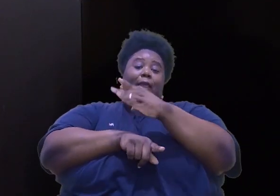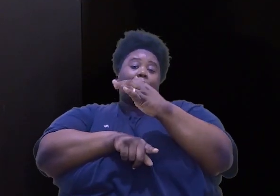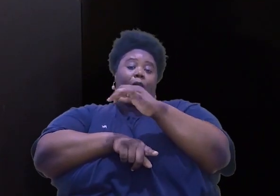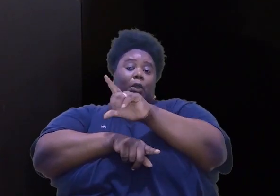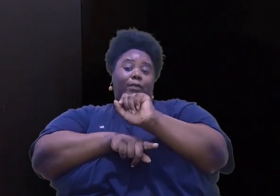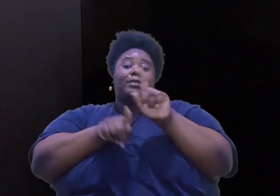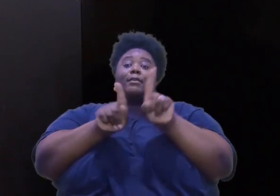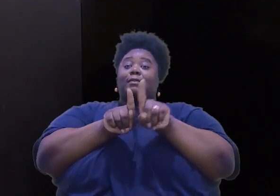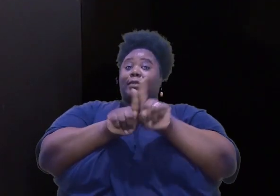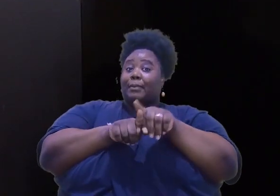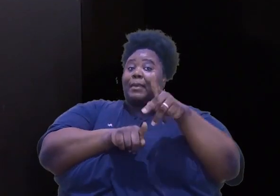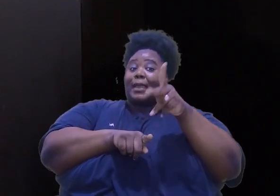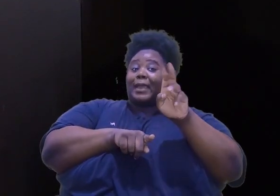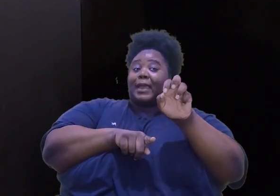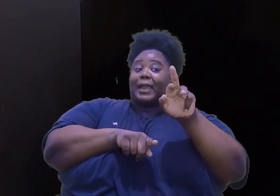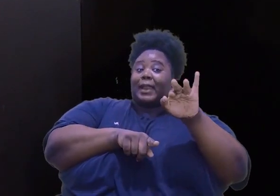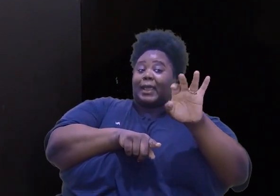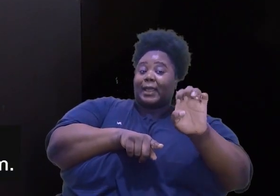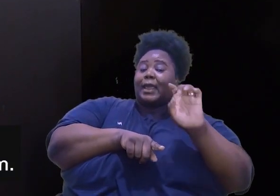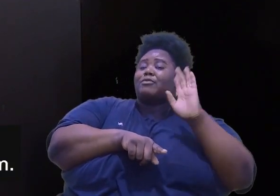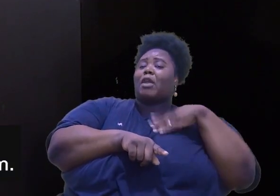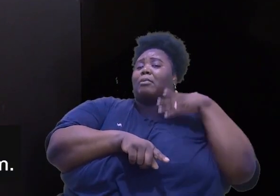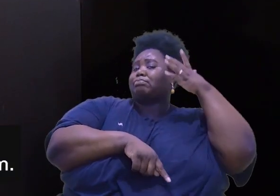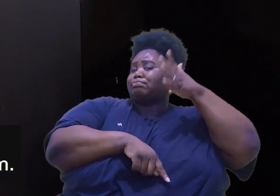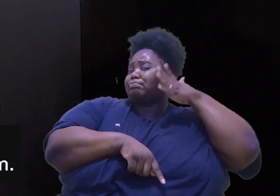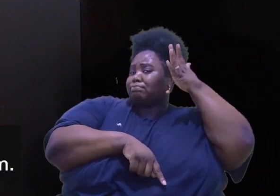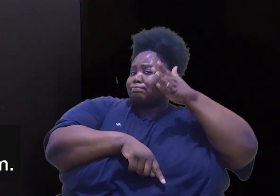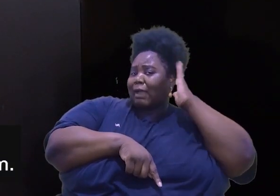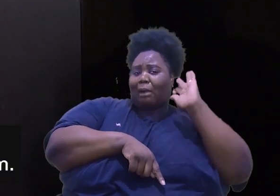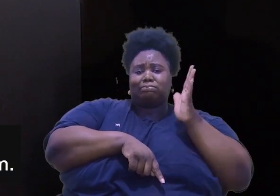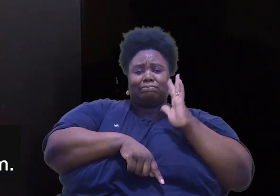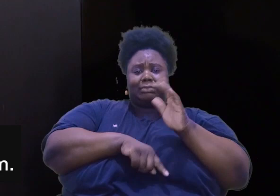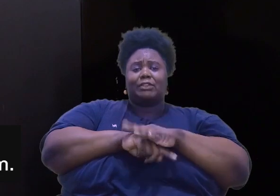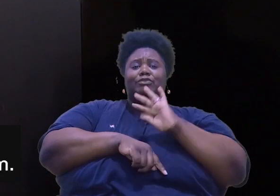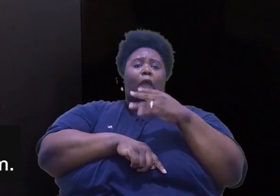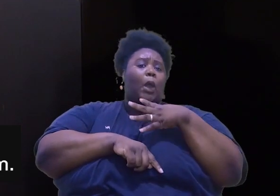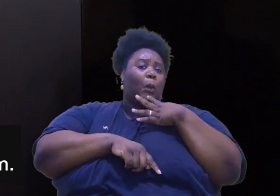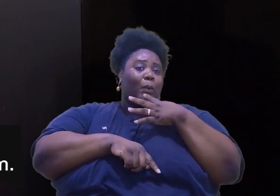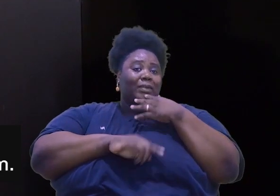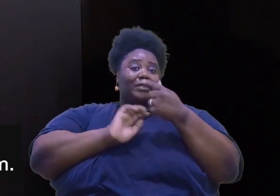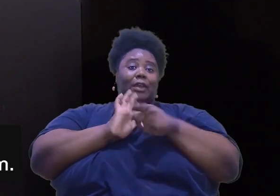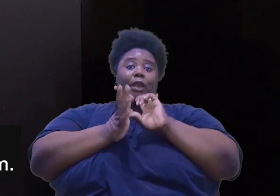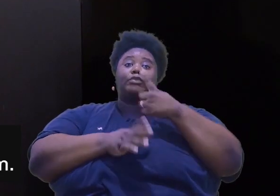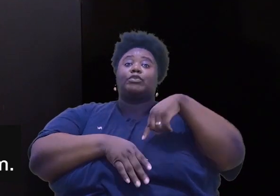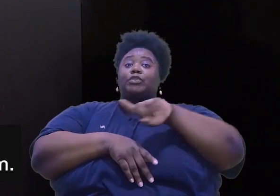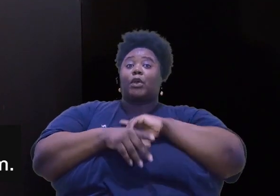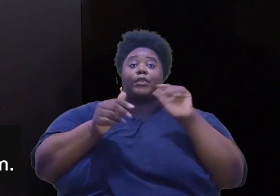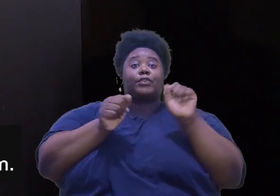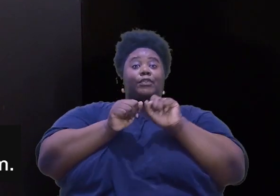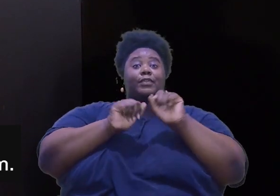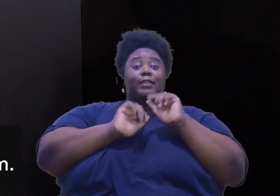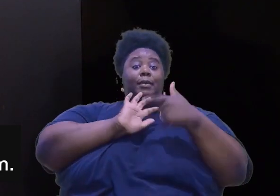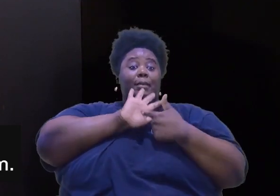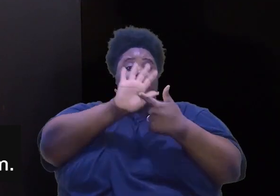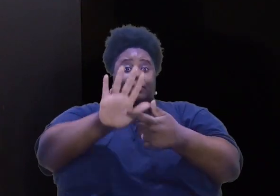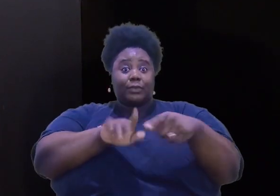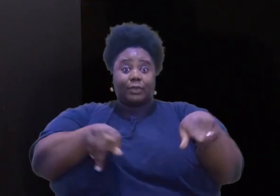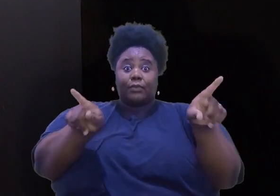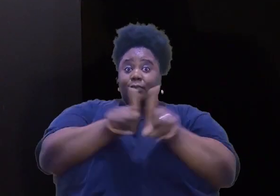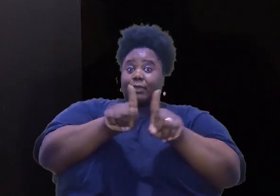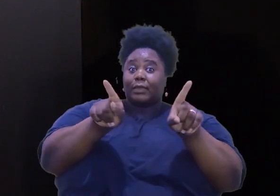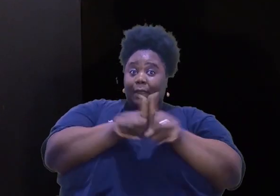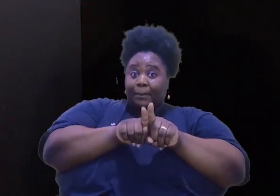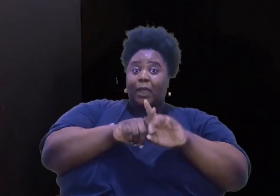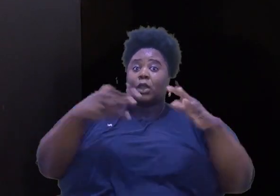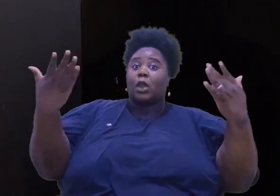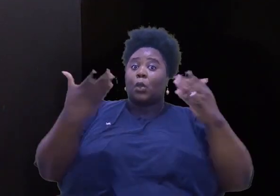Os 3 também, Leda eu já tinha dado palestra, Krenak eu já o conhecia, e nós trazemos para a exposição também, e hoje